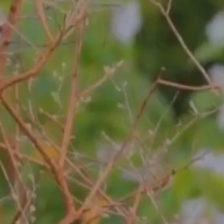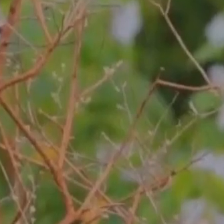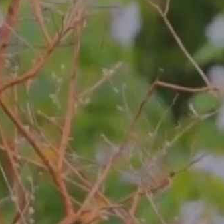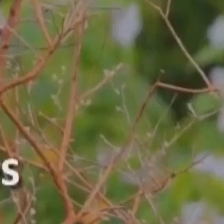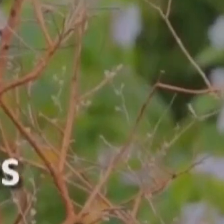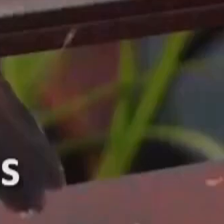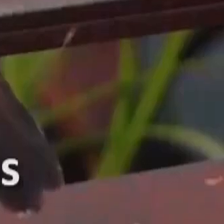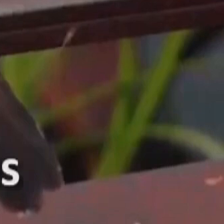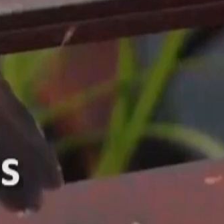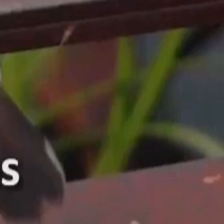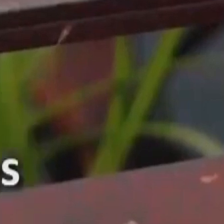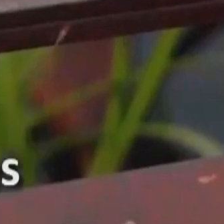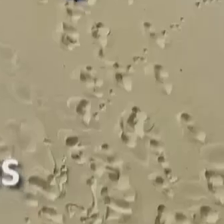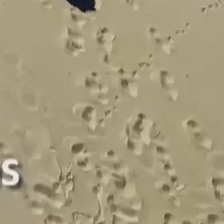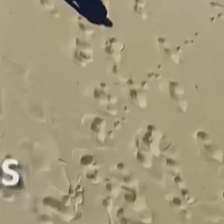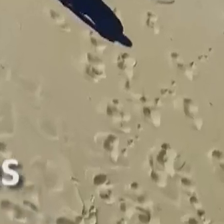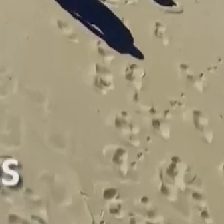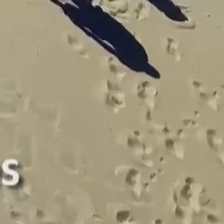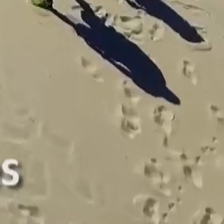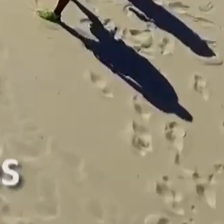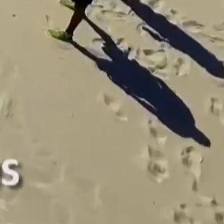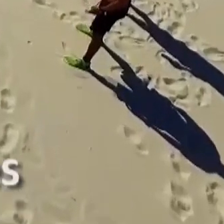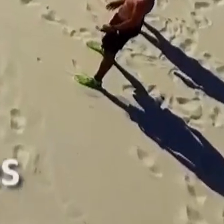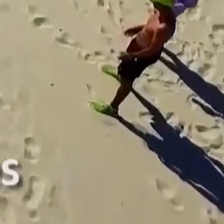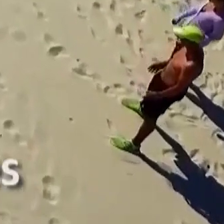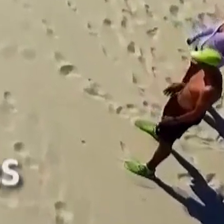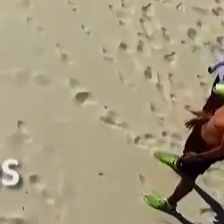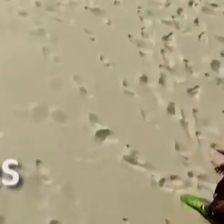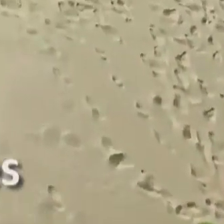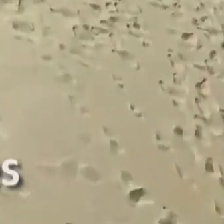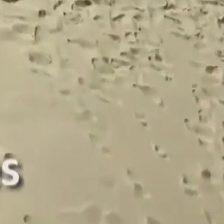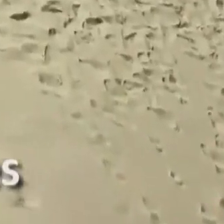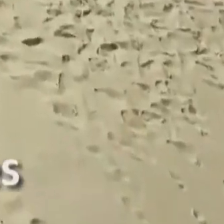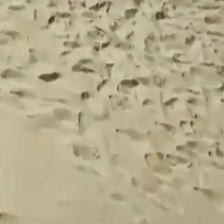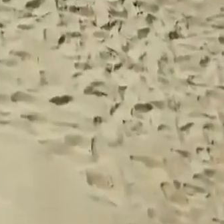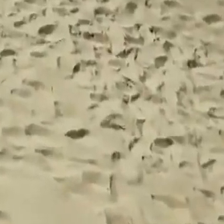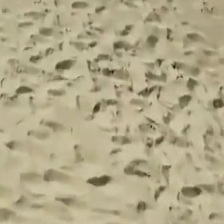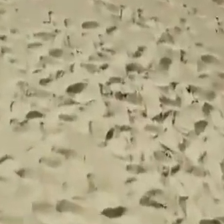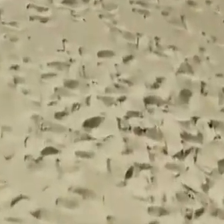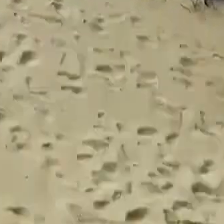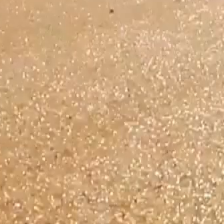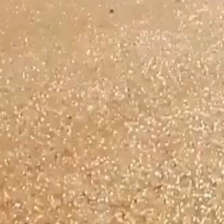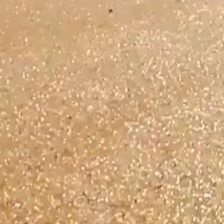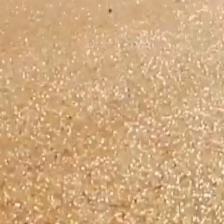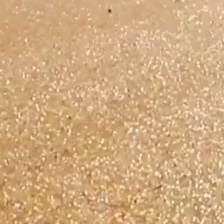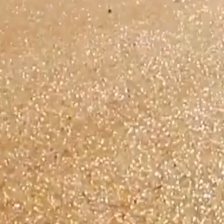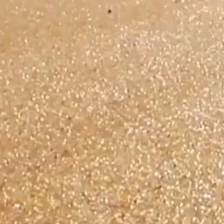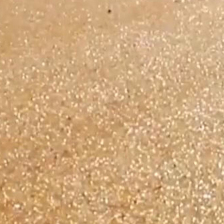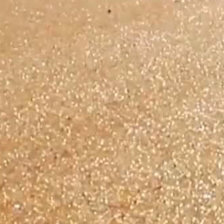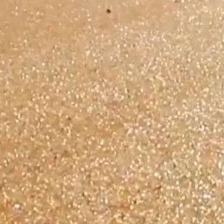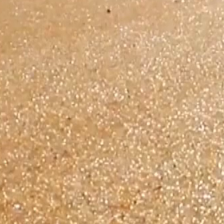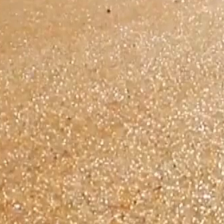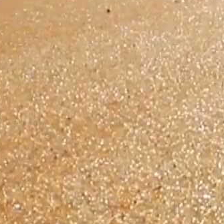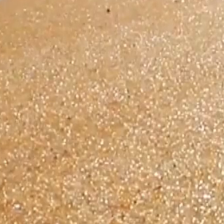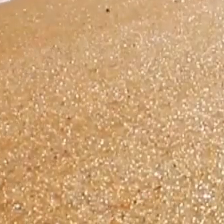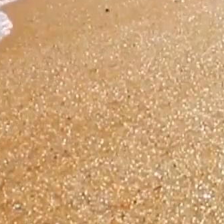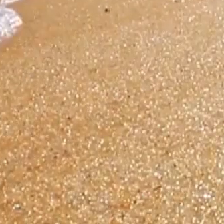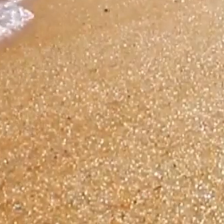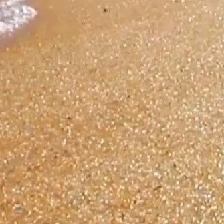vida, nossa vida no teu seio mais amores. Ó Pátria Amada,